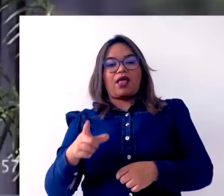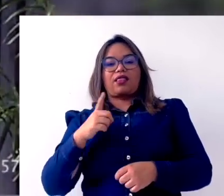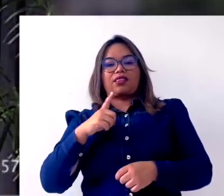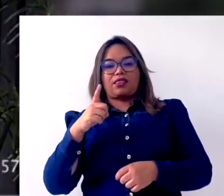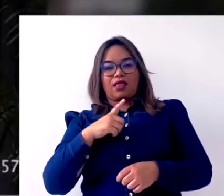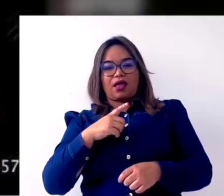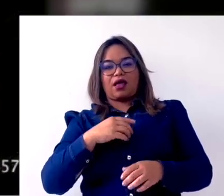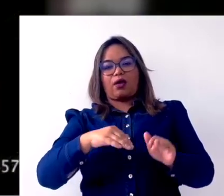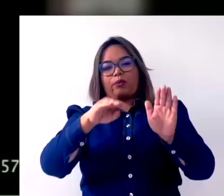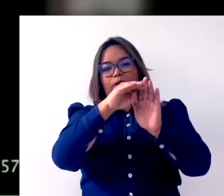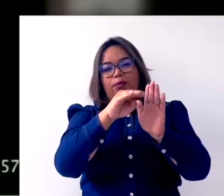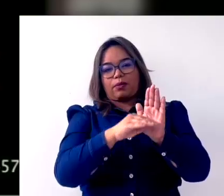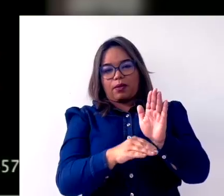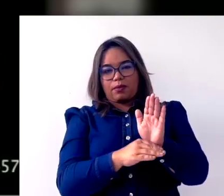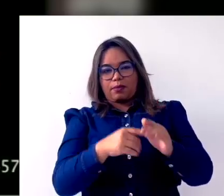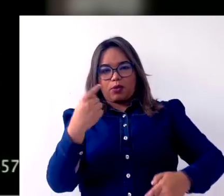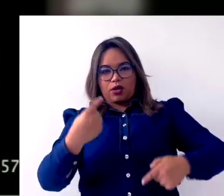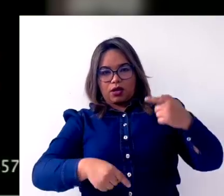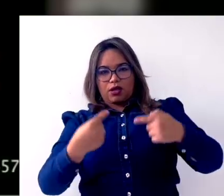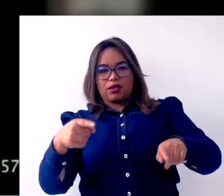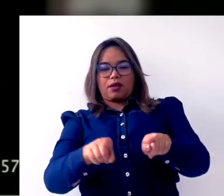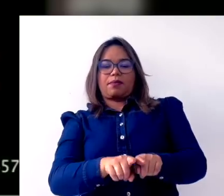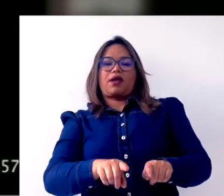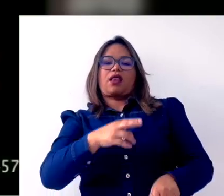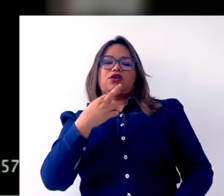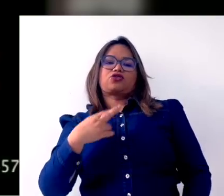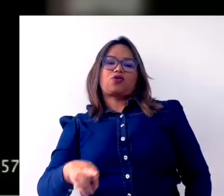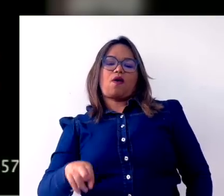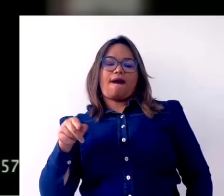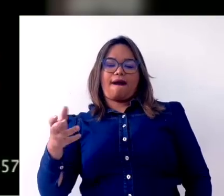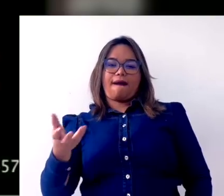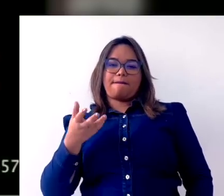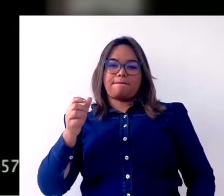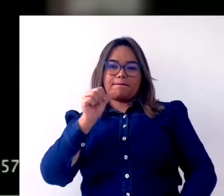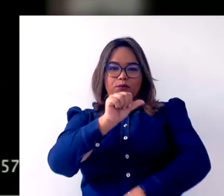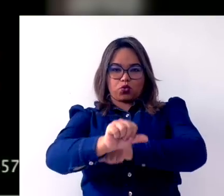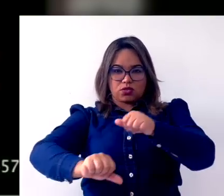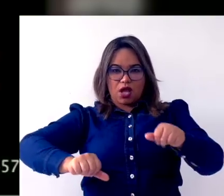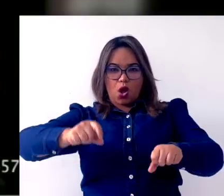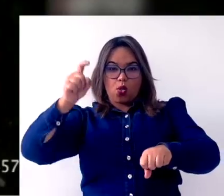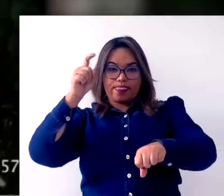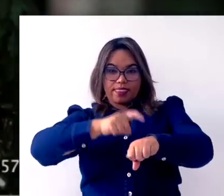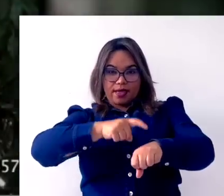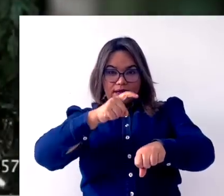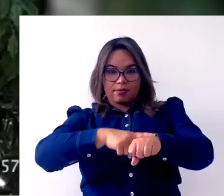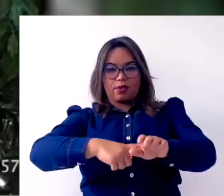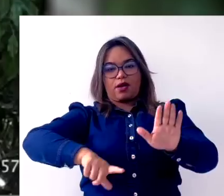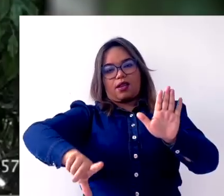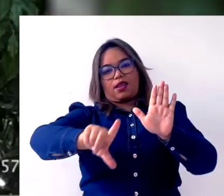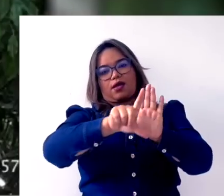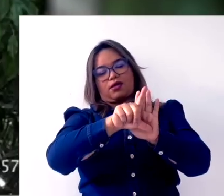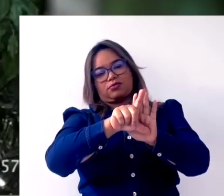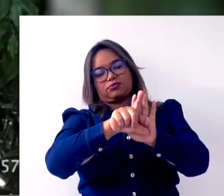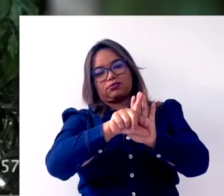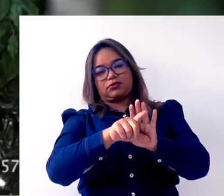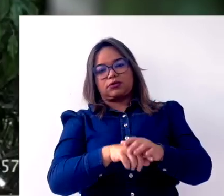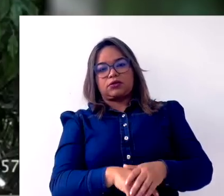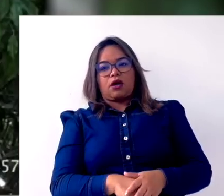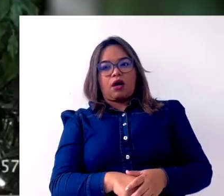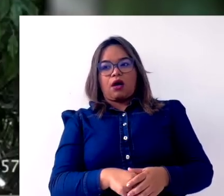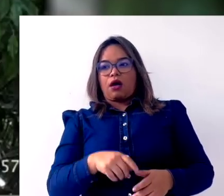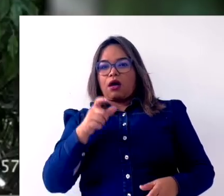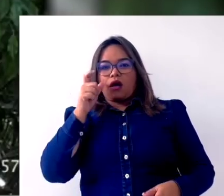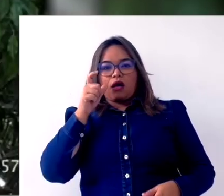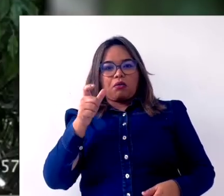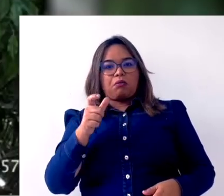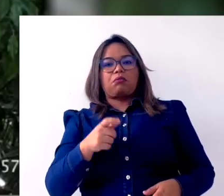uma agenda religiosa. "E cuidará em mudar os tempos e as leis." Mudará os tempos e mudará as leis. Isso